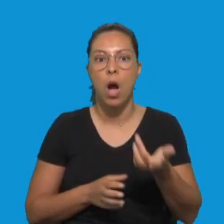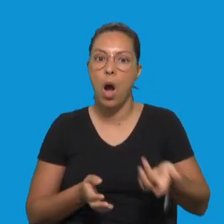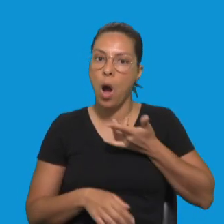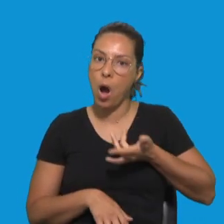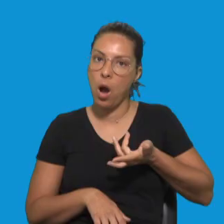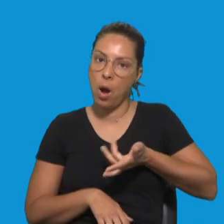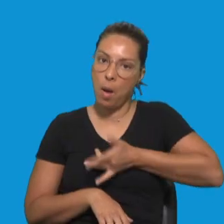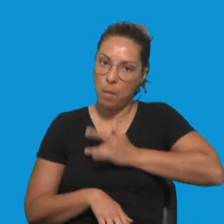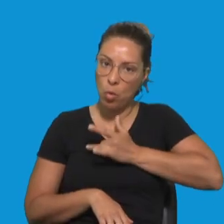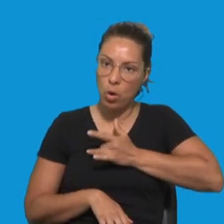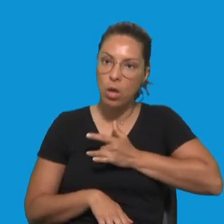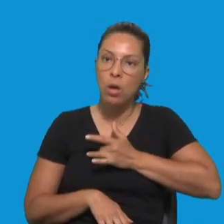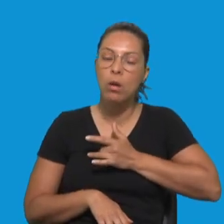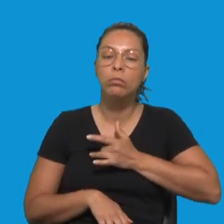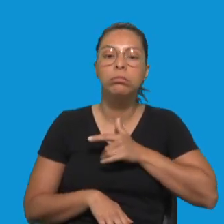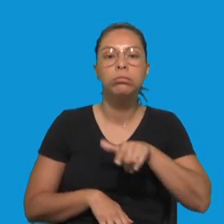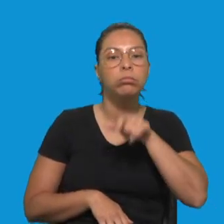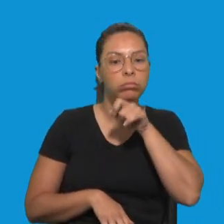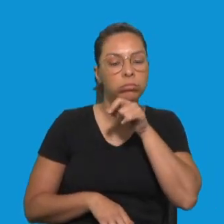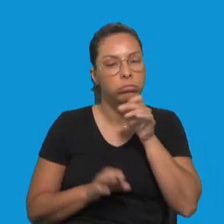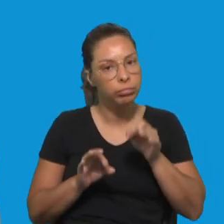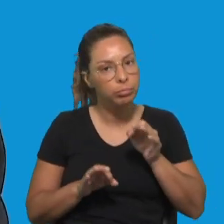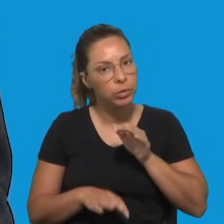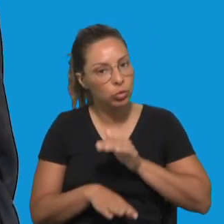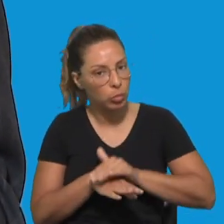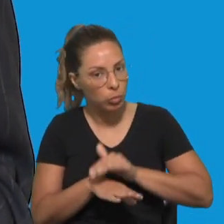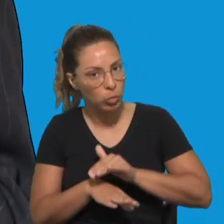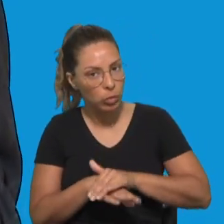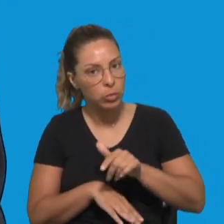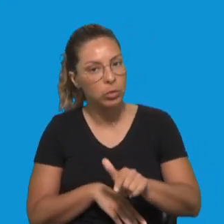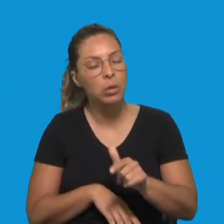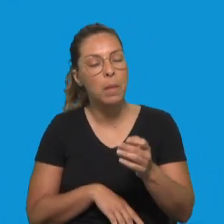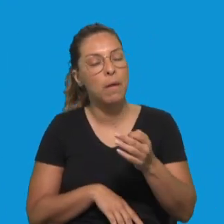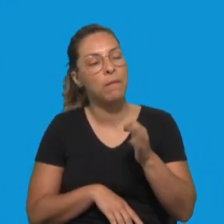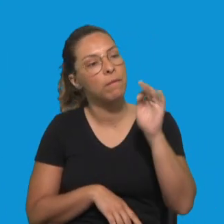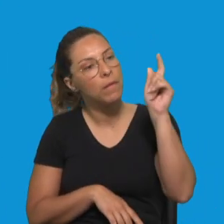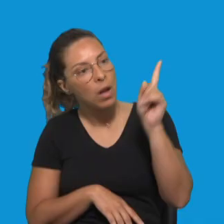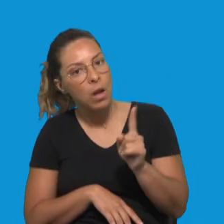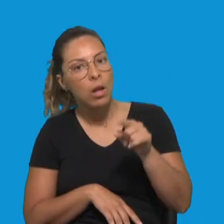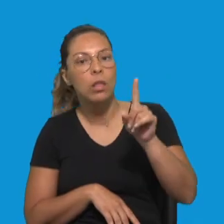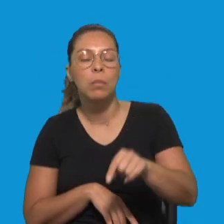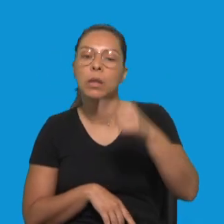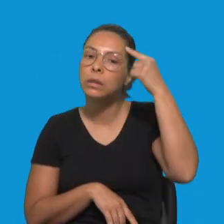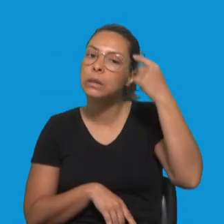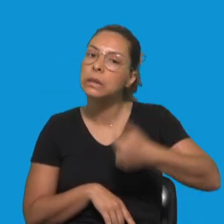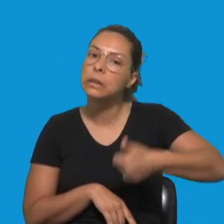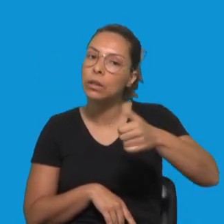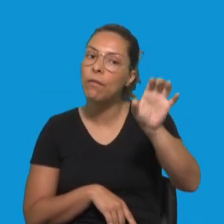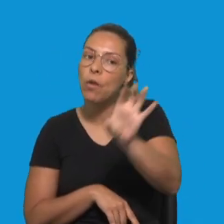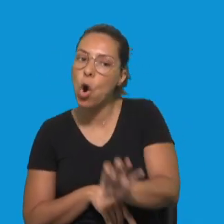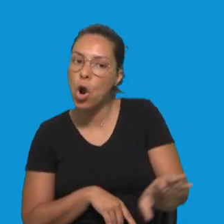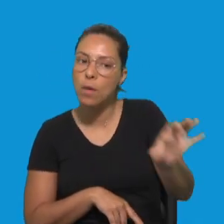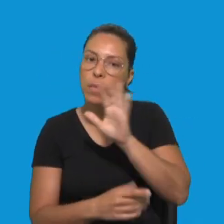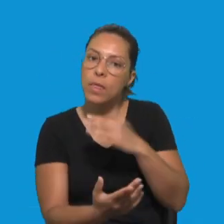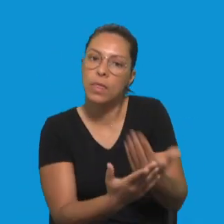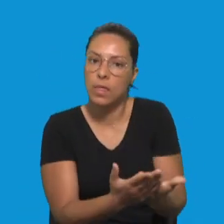a melhor forma de testemunhar a fé pascal no Senhor, mas é também a melhor forma de testemunhar